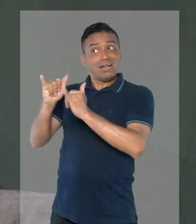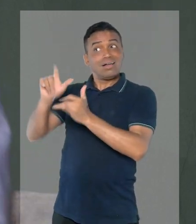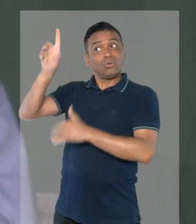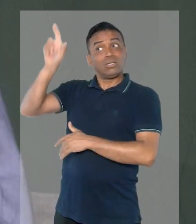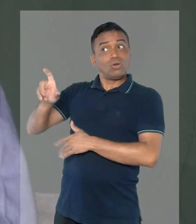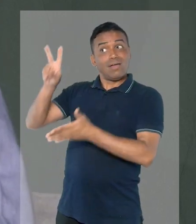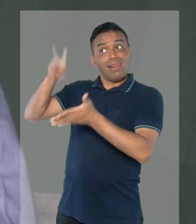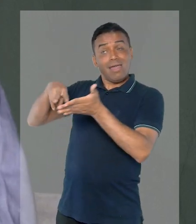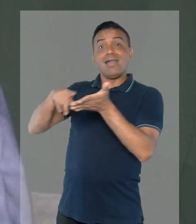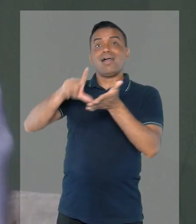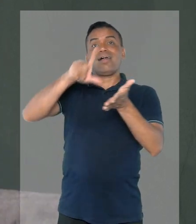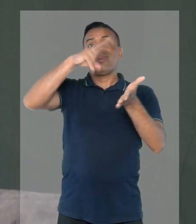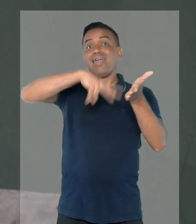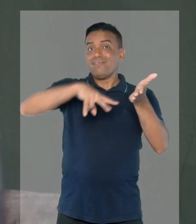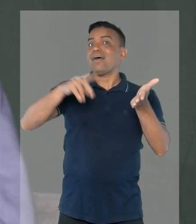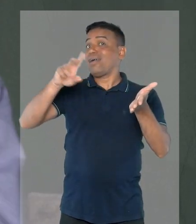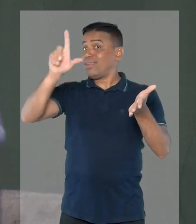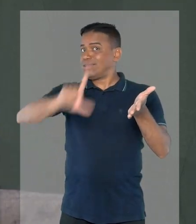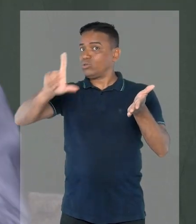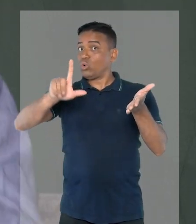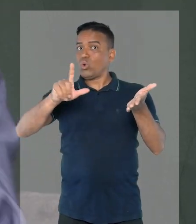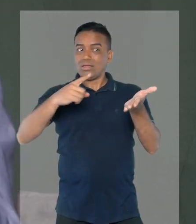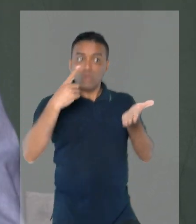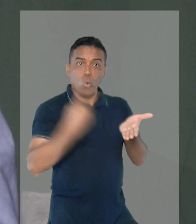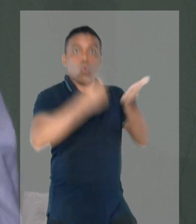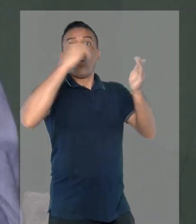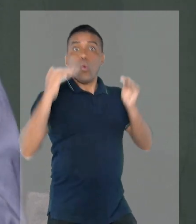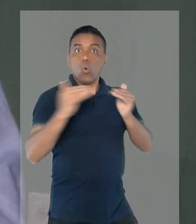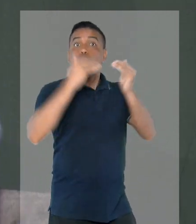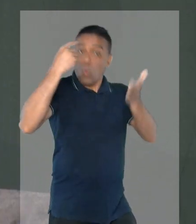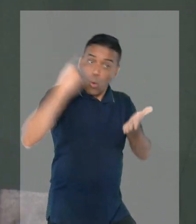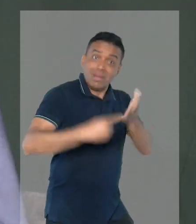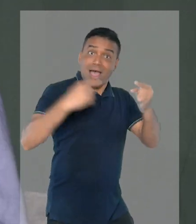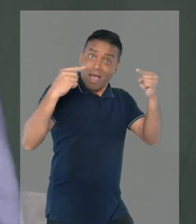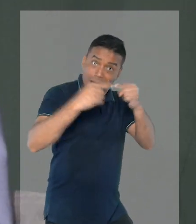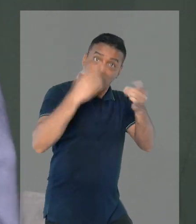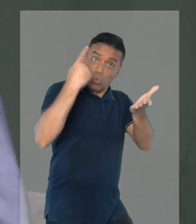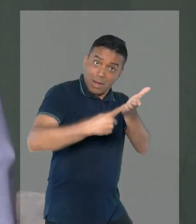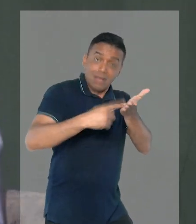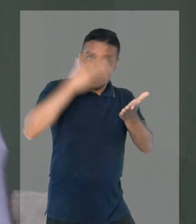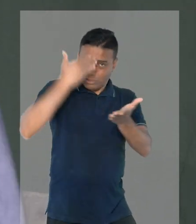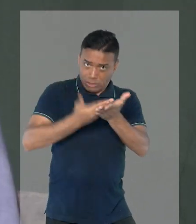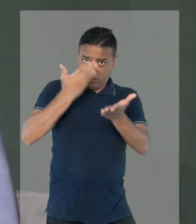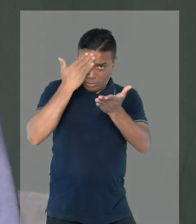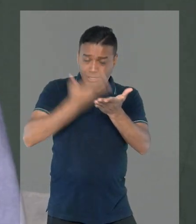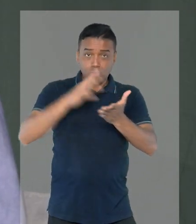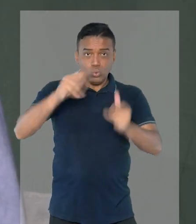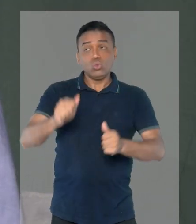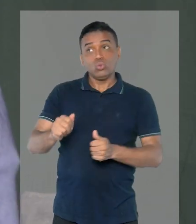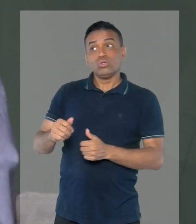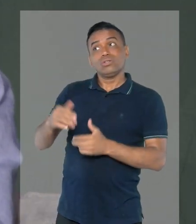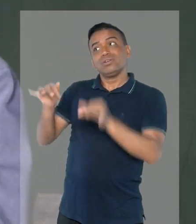isso aqui é literatura. Isso que você está acreditando, esse pacto ficcional que você fez, que você está acreditando nisso tudo que eu estou te falando, então, isso tudo,